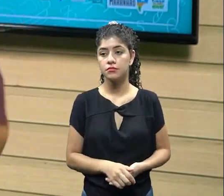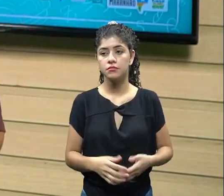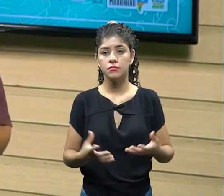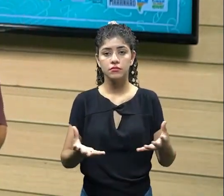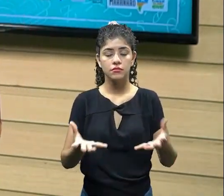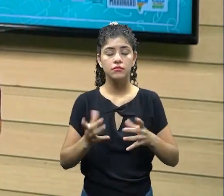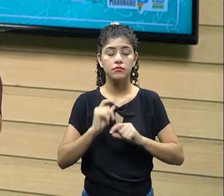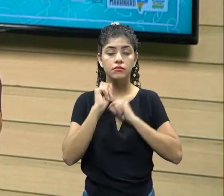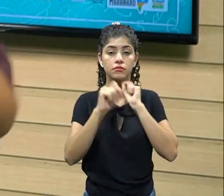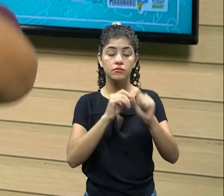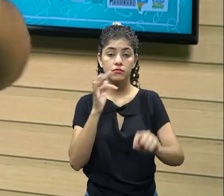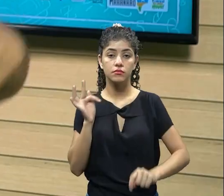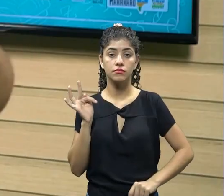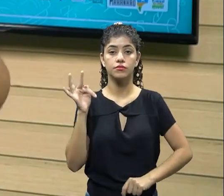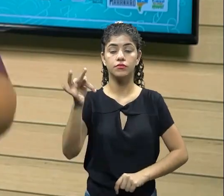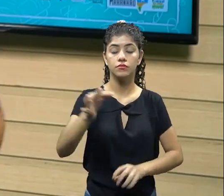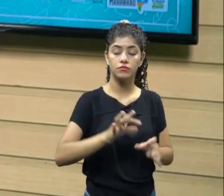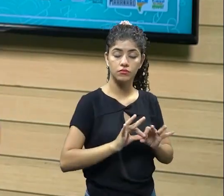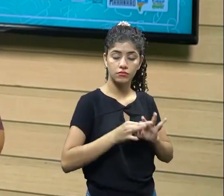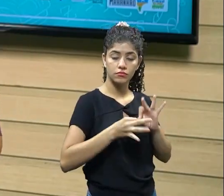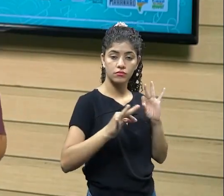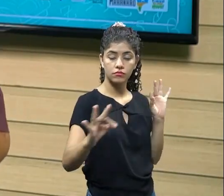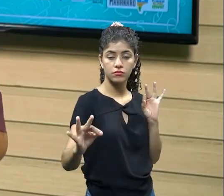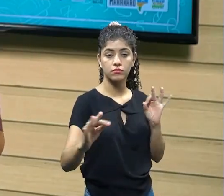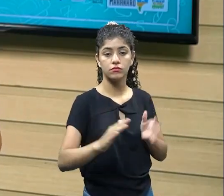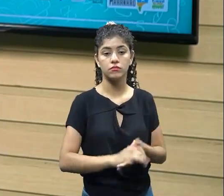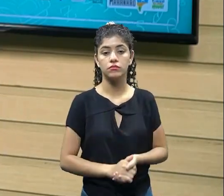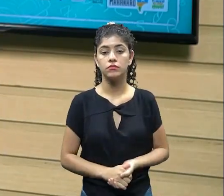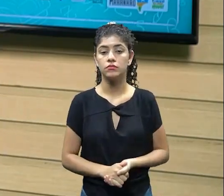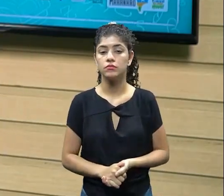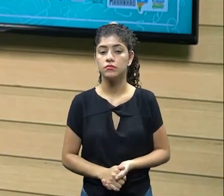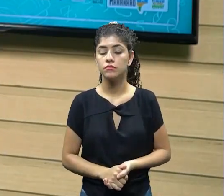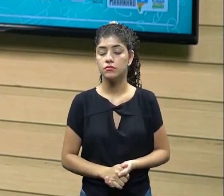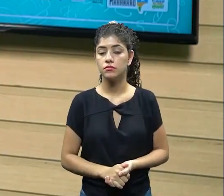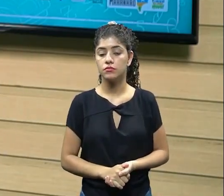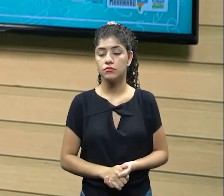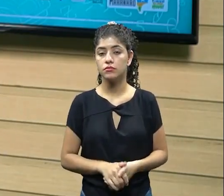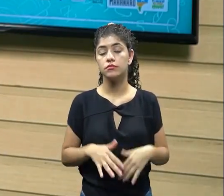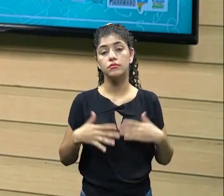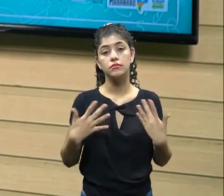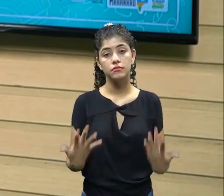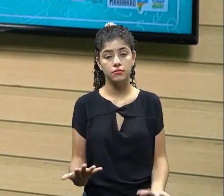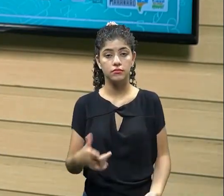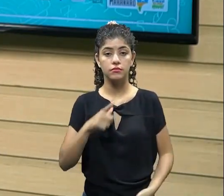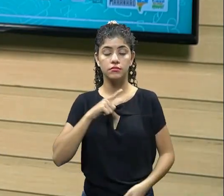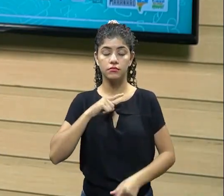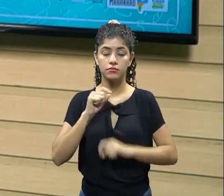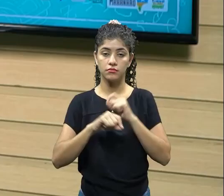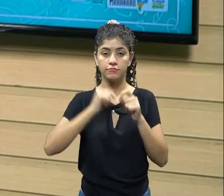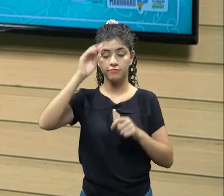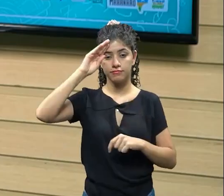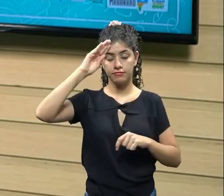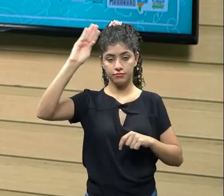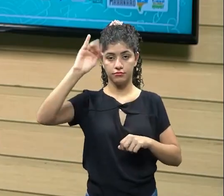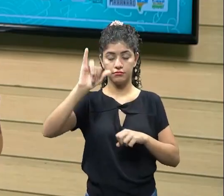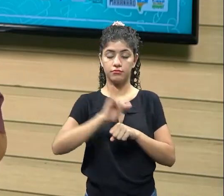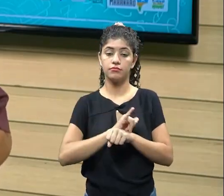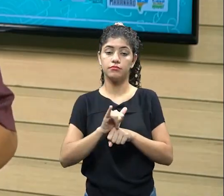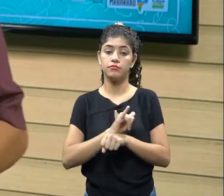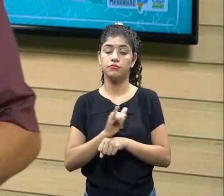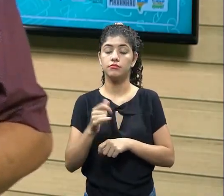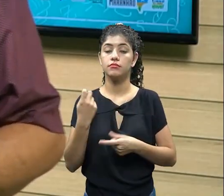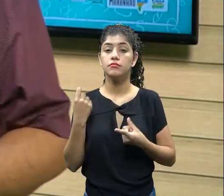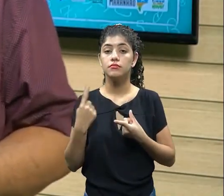quero chegar, né? Uma questão de longo prazo. Então, eu quero chegar em tal lugar. E aí que é o ponto principal da